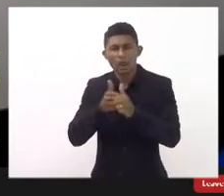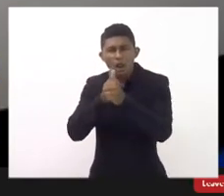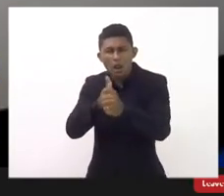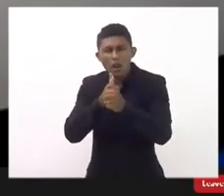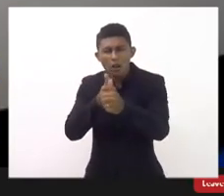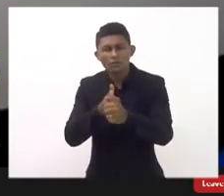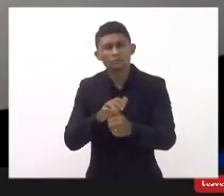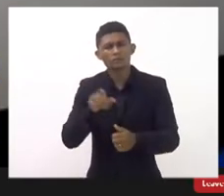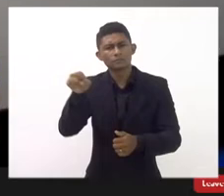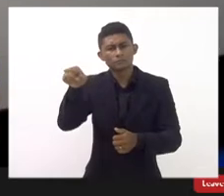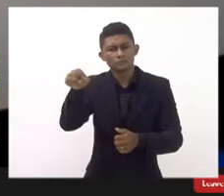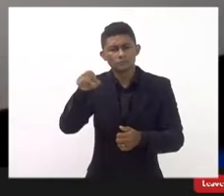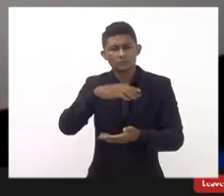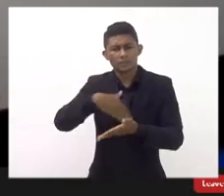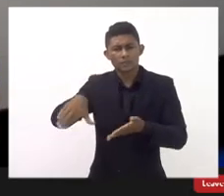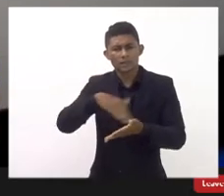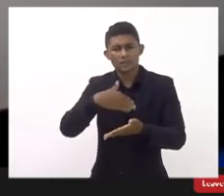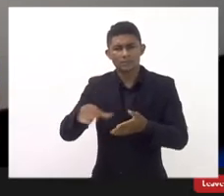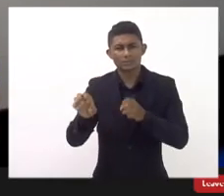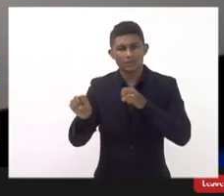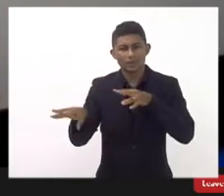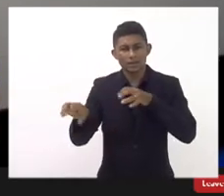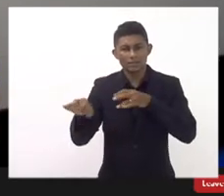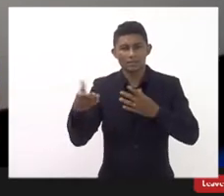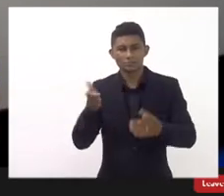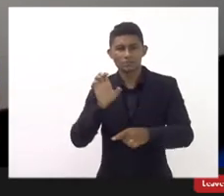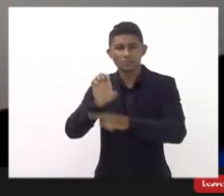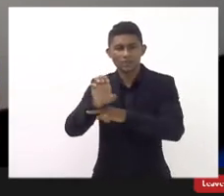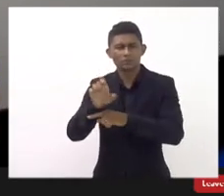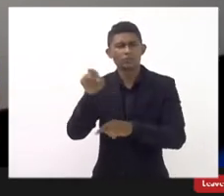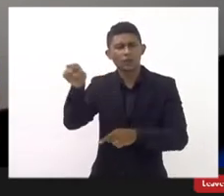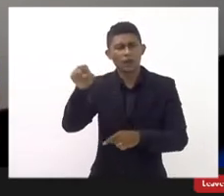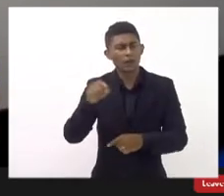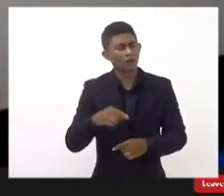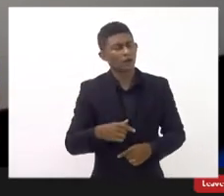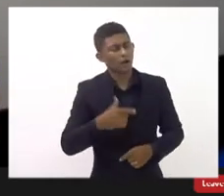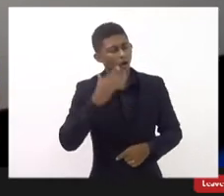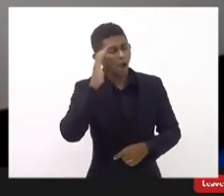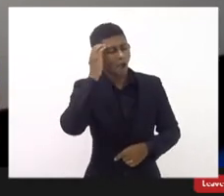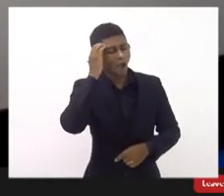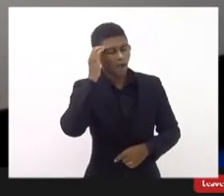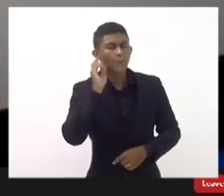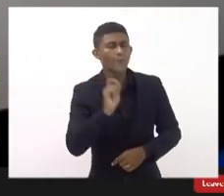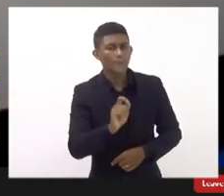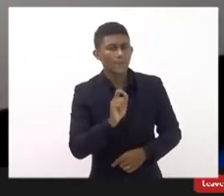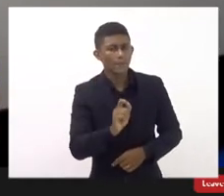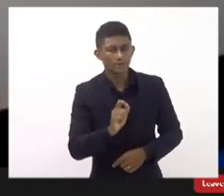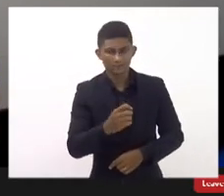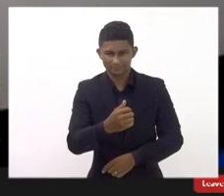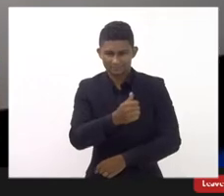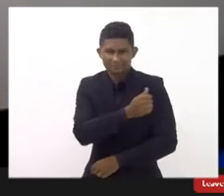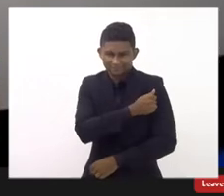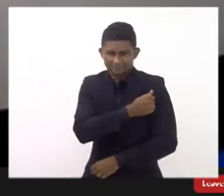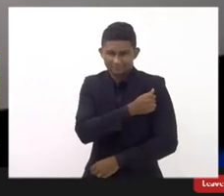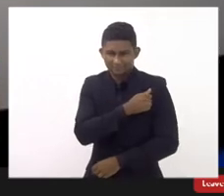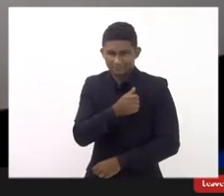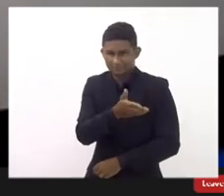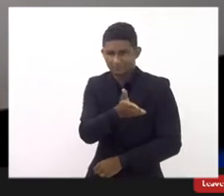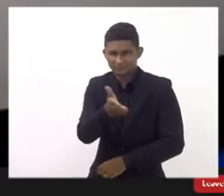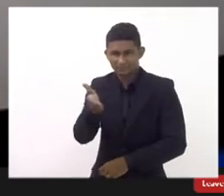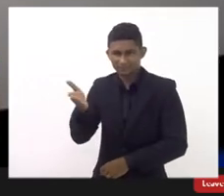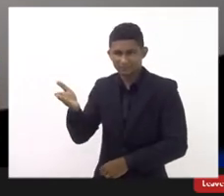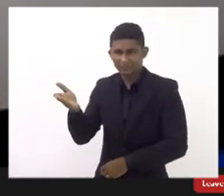da Secretaria de Educação do Estado entendeu que os estudantes dos cursos subsequentes não